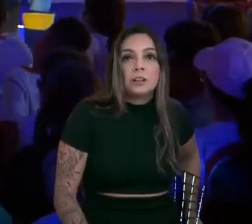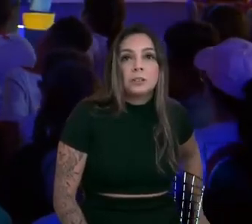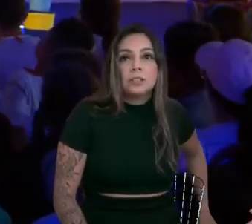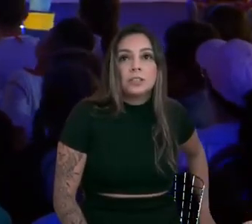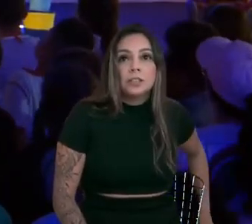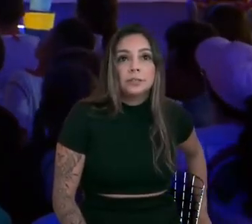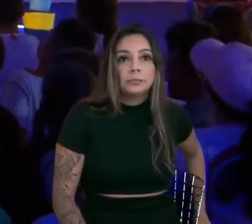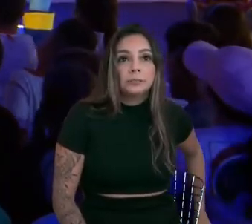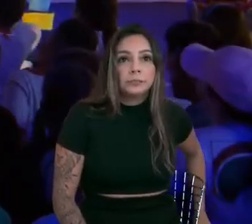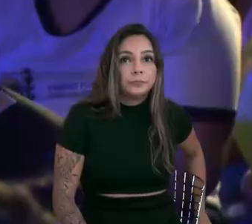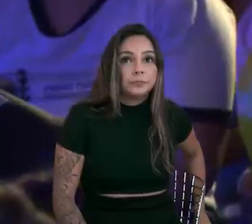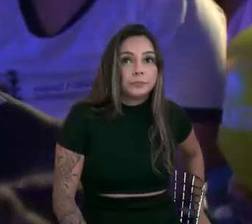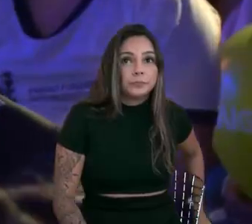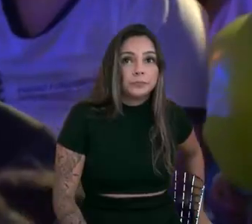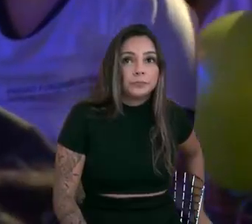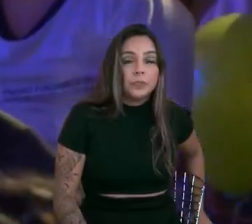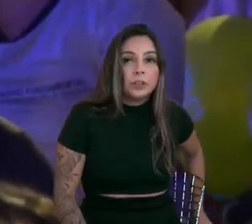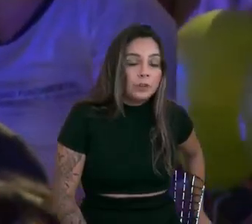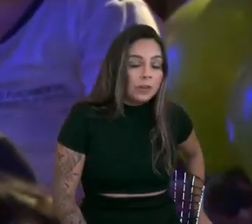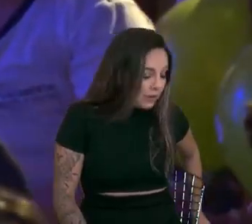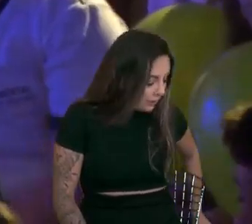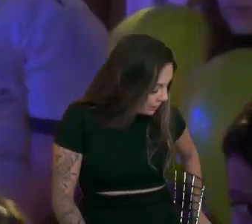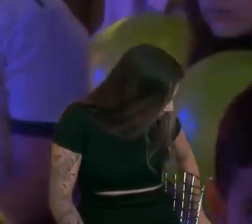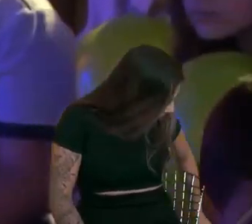esperar 2 horas e a criança 1?